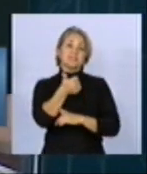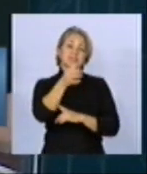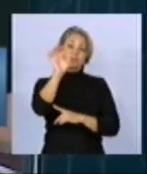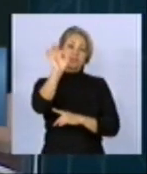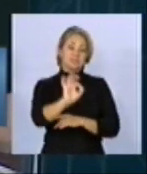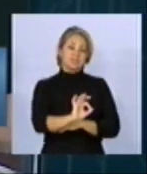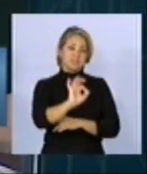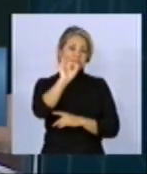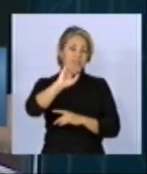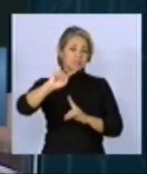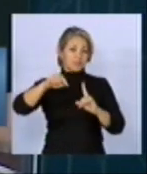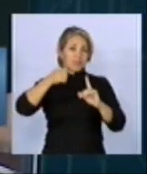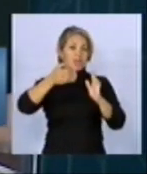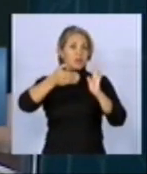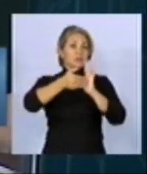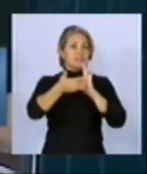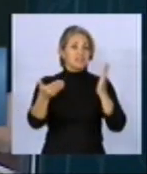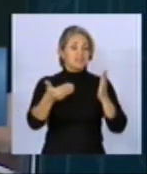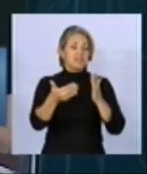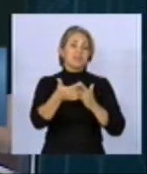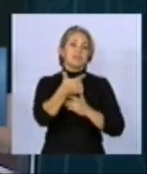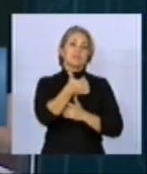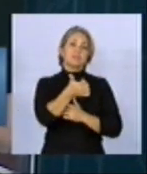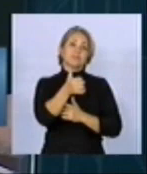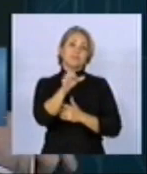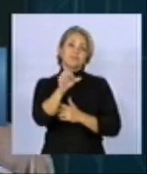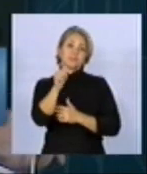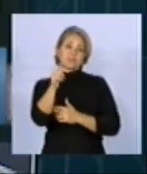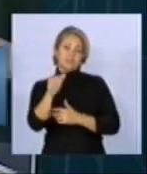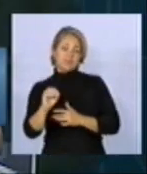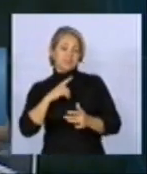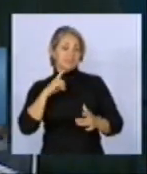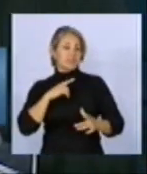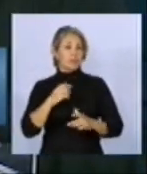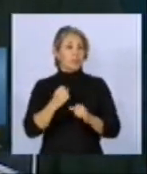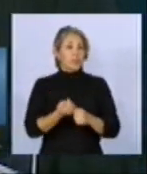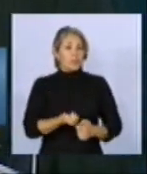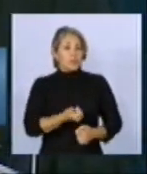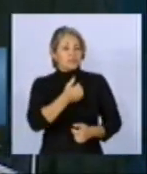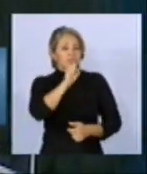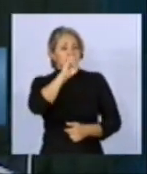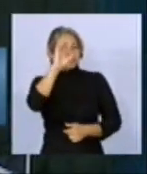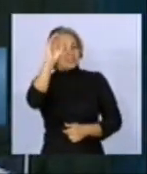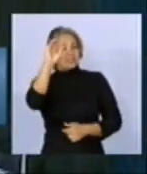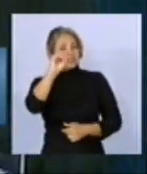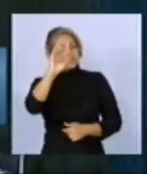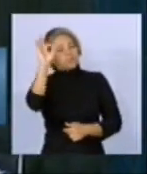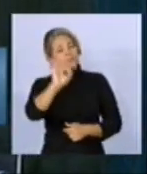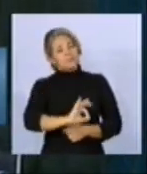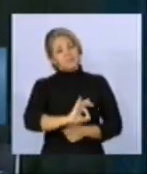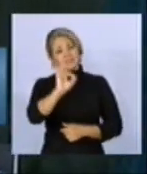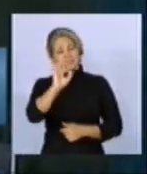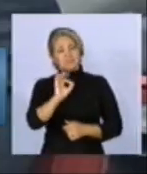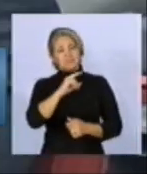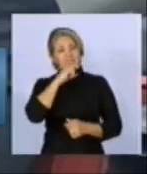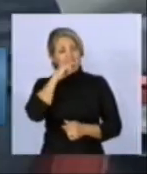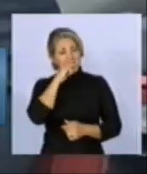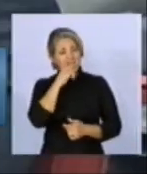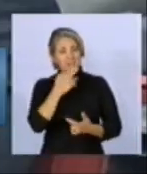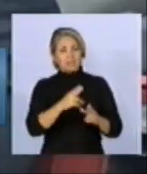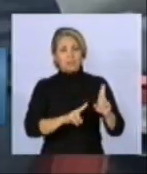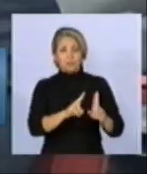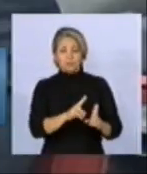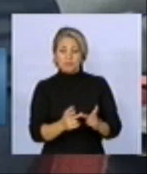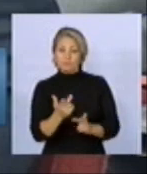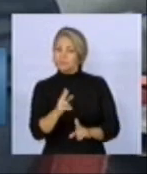70 e é o que se mantém hoje né em torno de quase 80% da cana sendo colhida sem uso do fogo e no